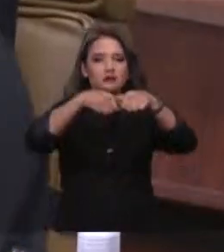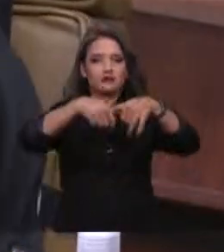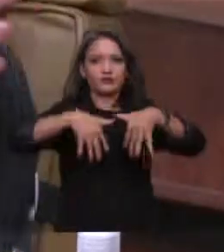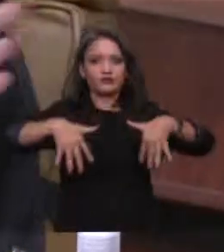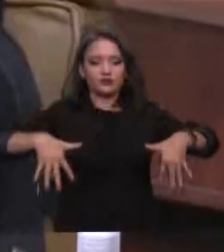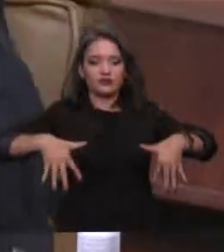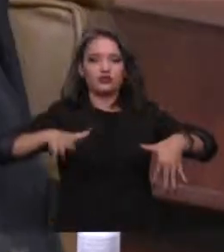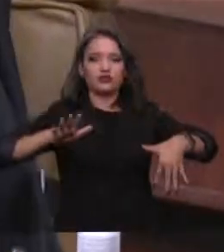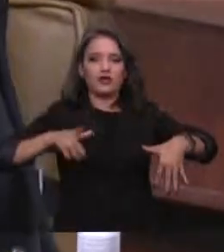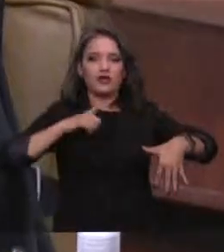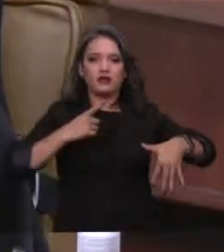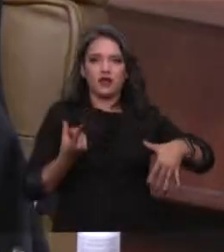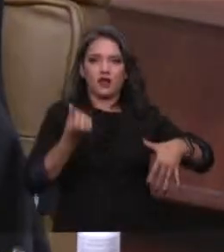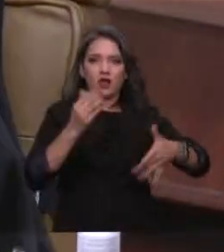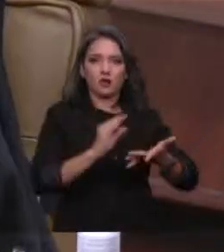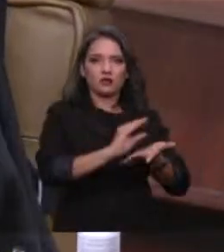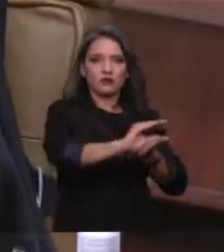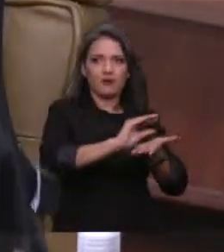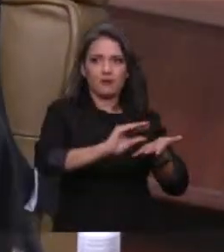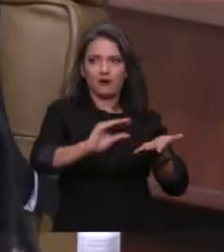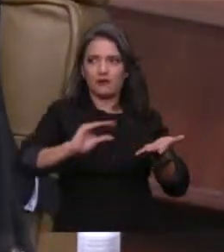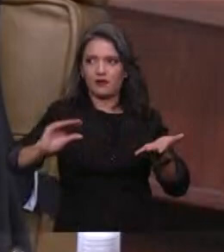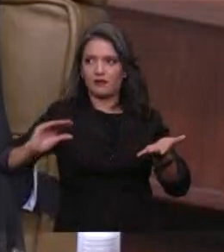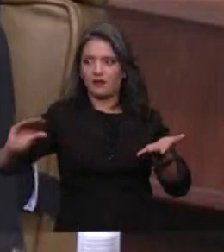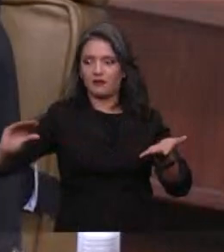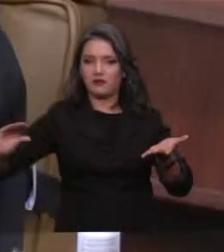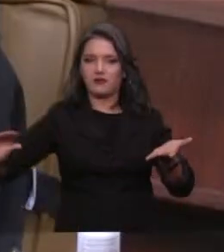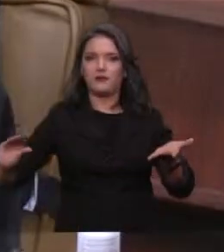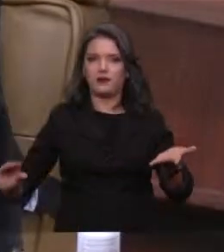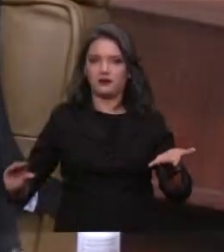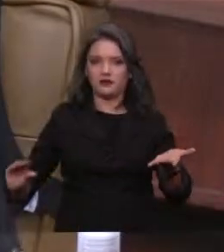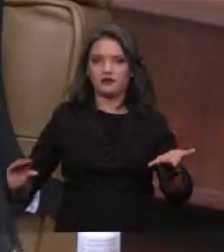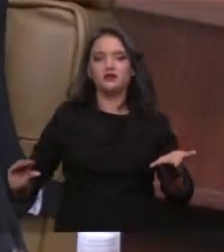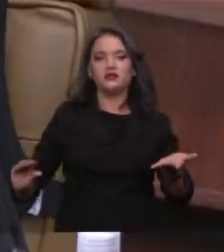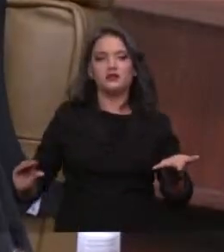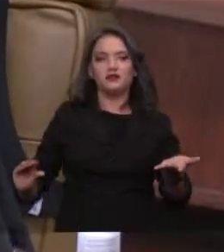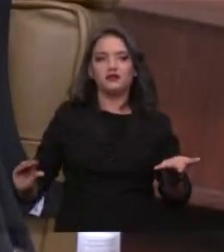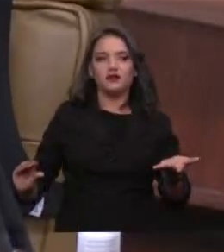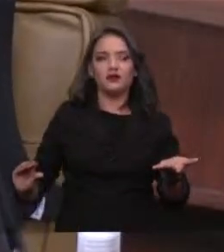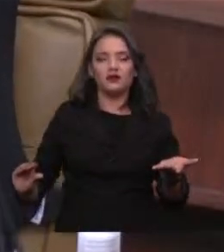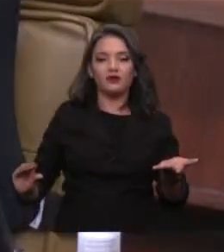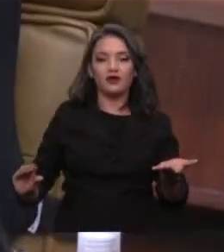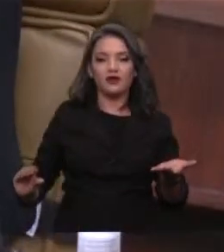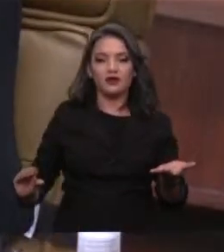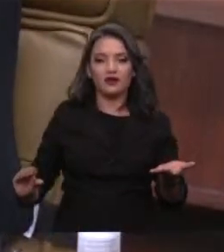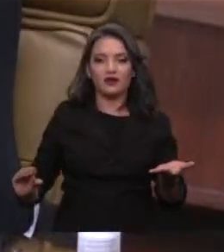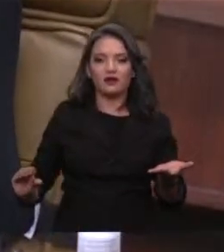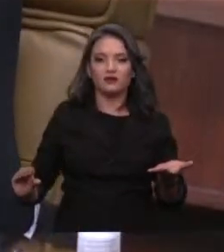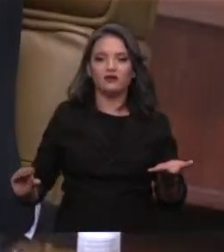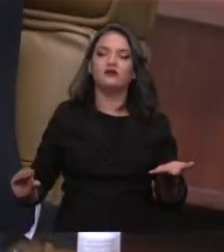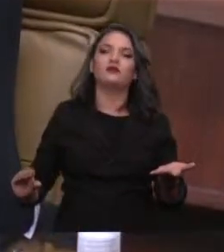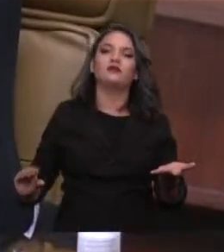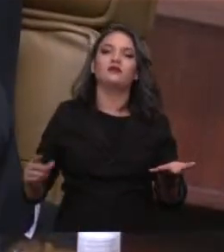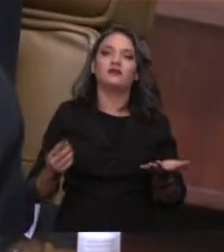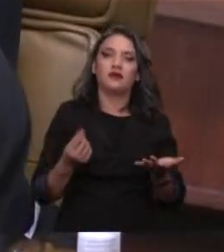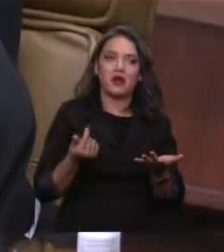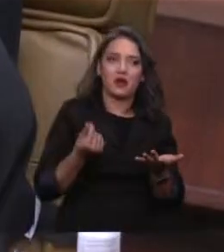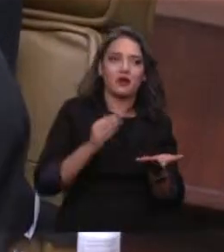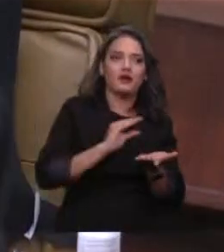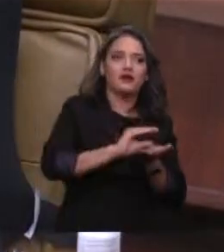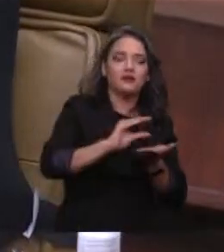distribuía recursos para vários outros políticos e esses recursos, então,